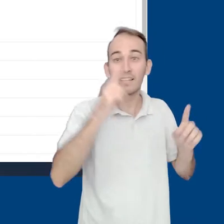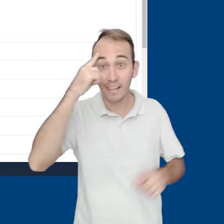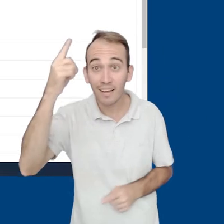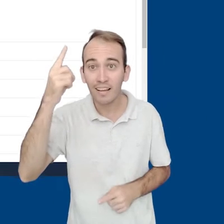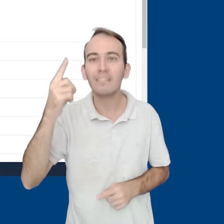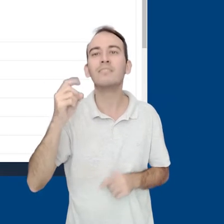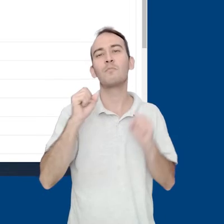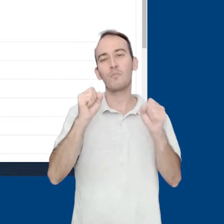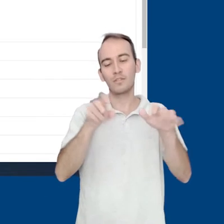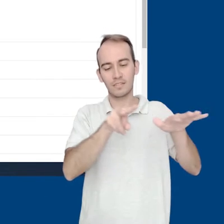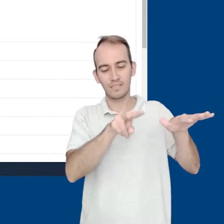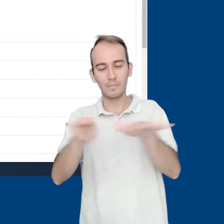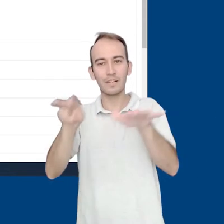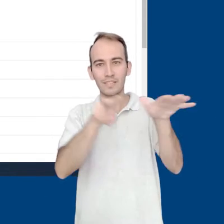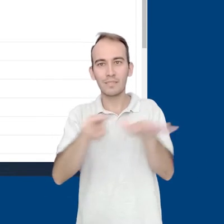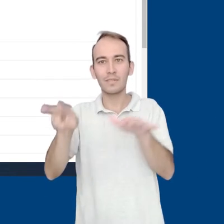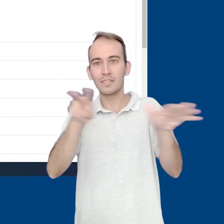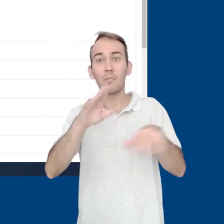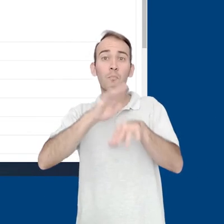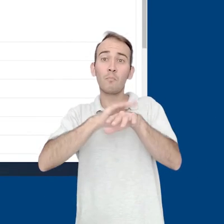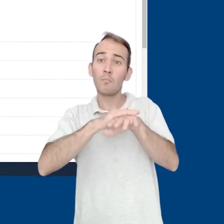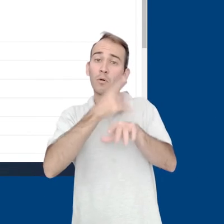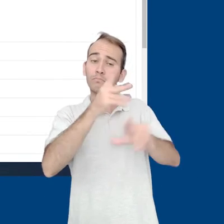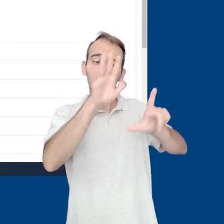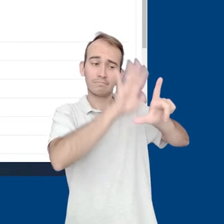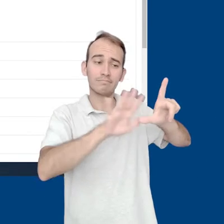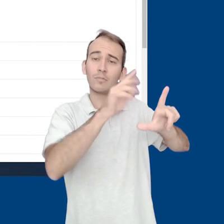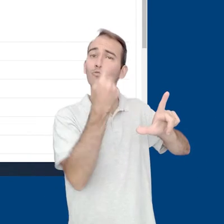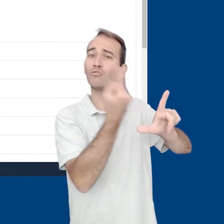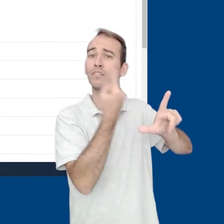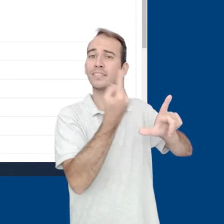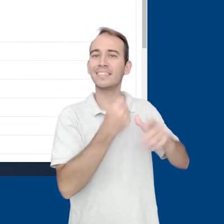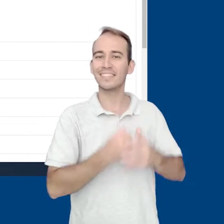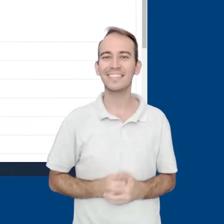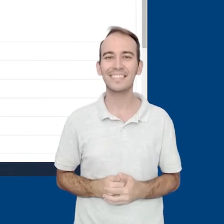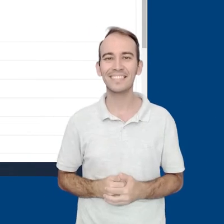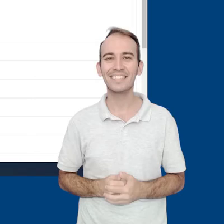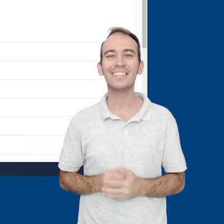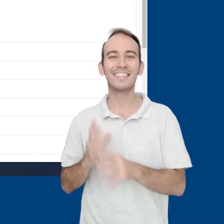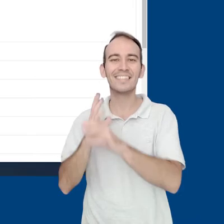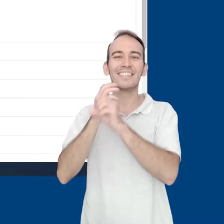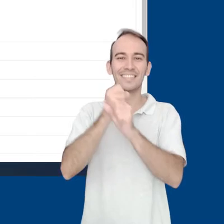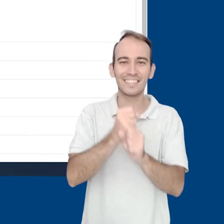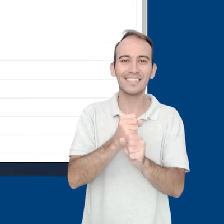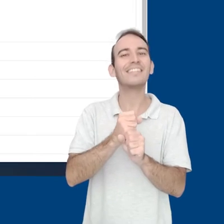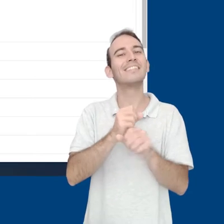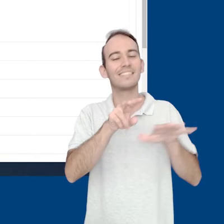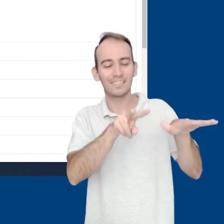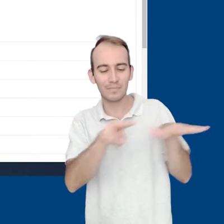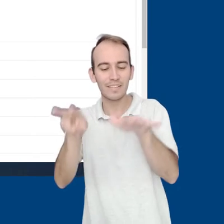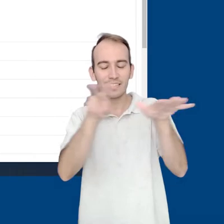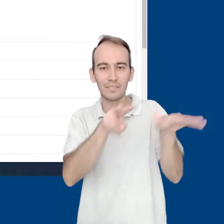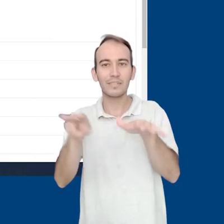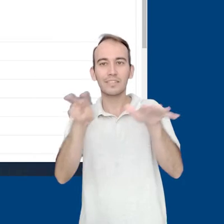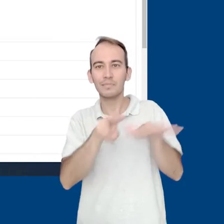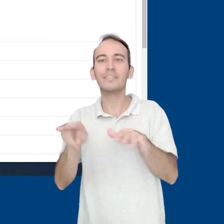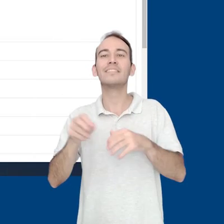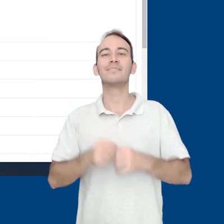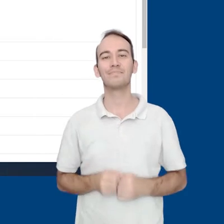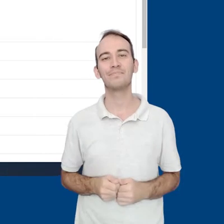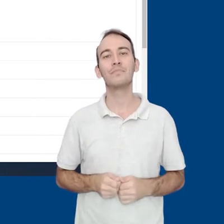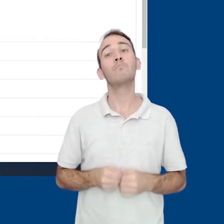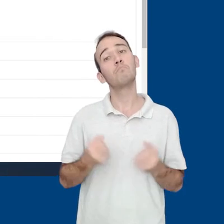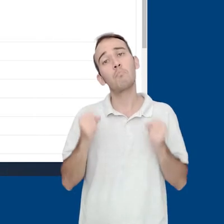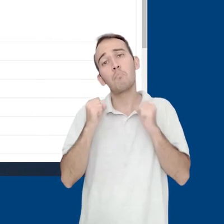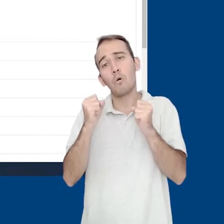cada tópico com um período de tempo, no caso, uma semana. E existem outros formatos, como o social e